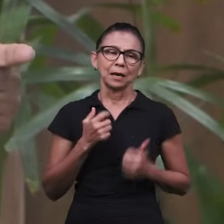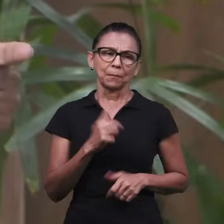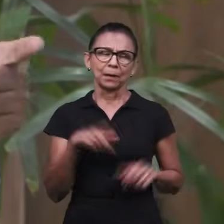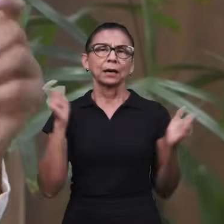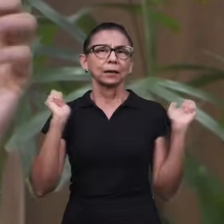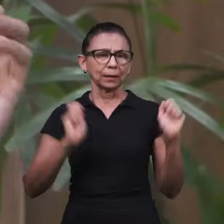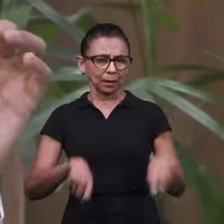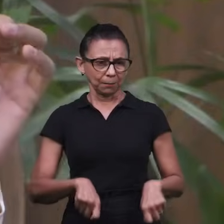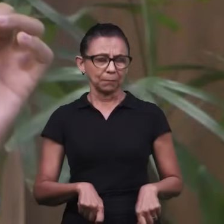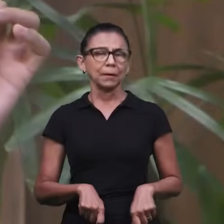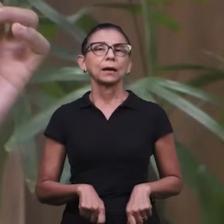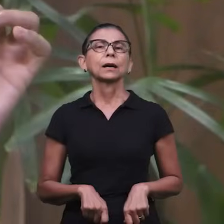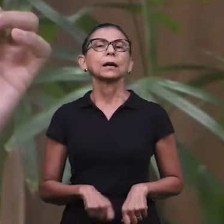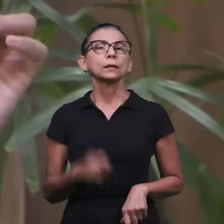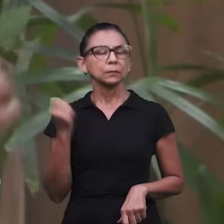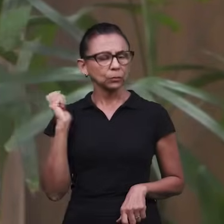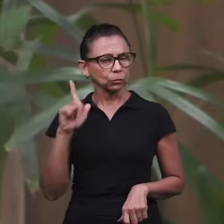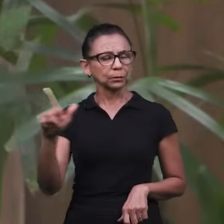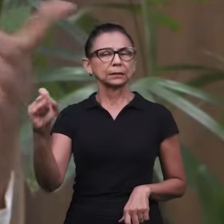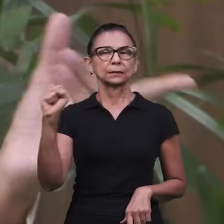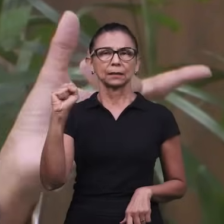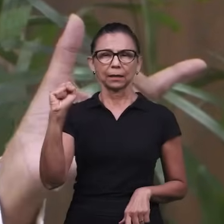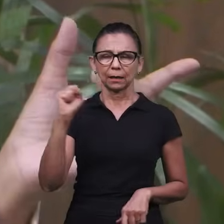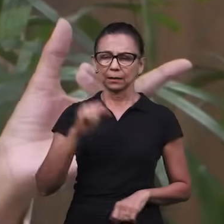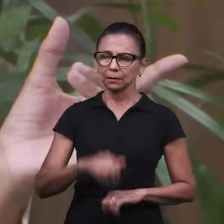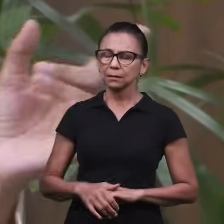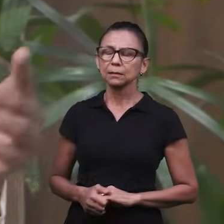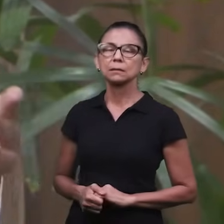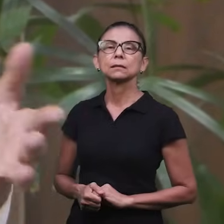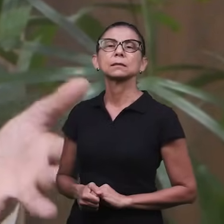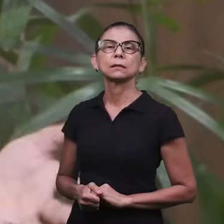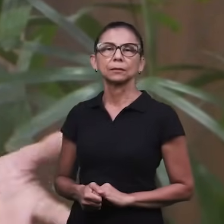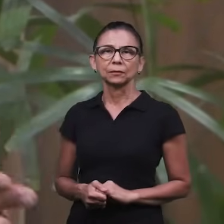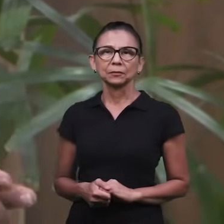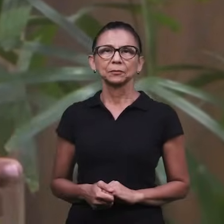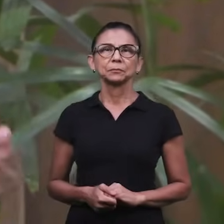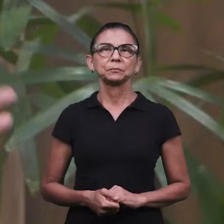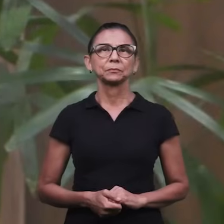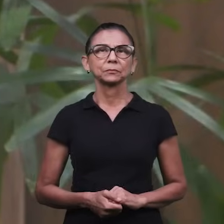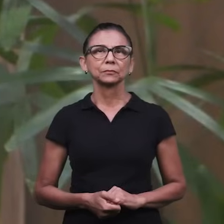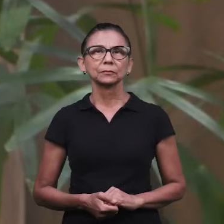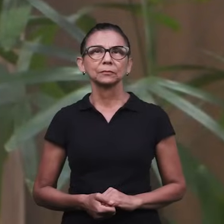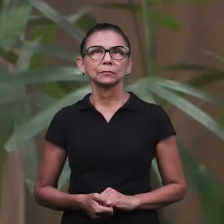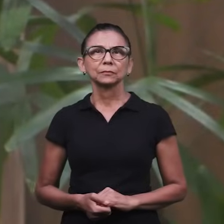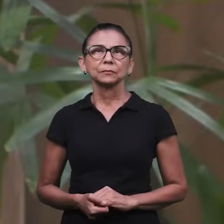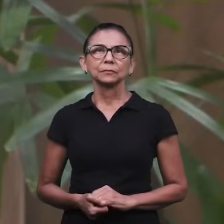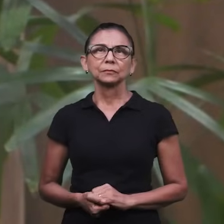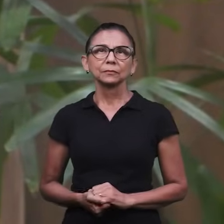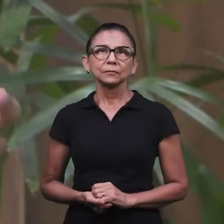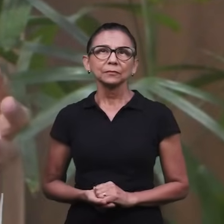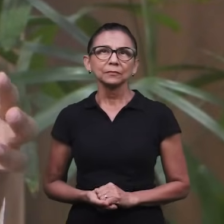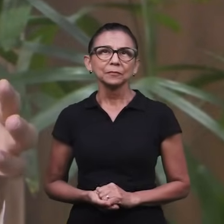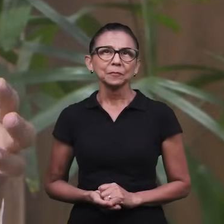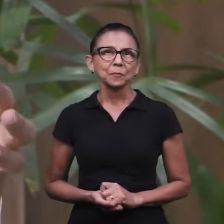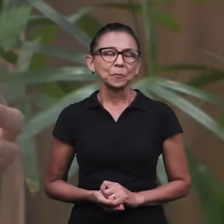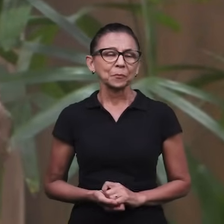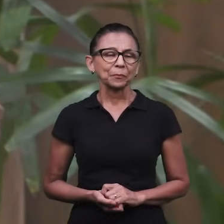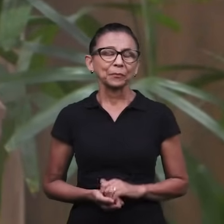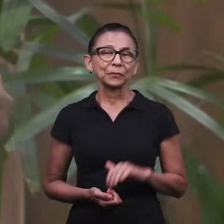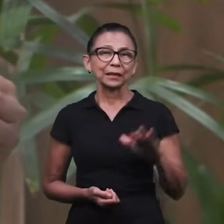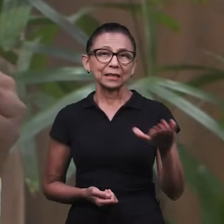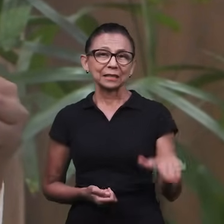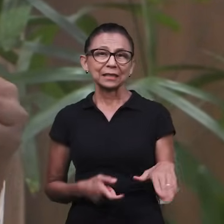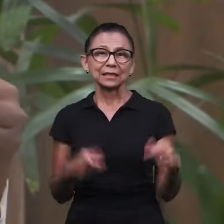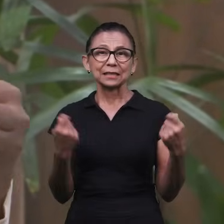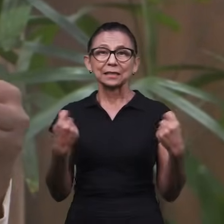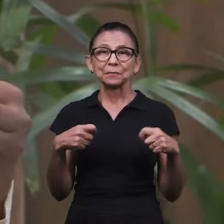possam superar isso. Tem sim bons resultados. O que acontece? Com eles precisam de